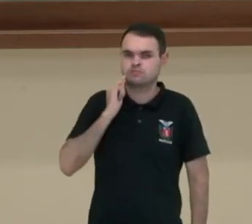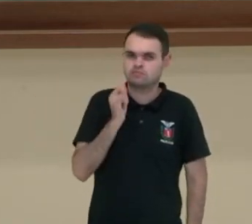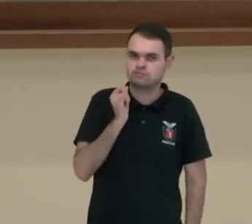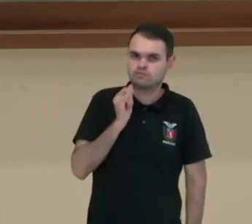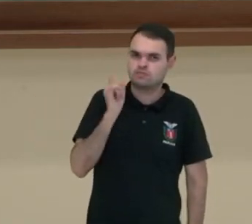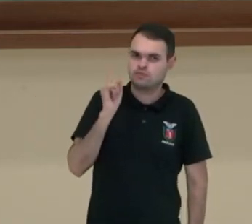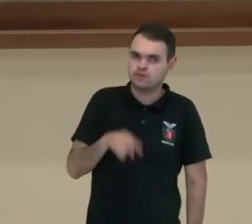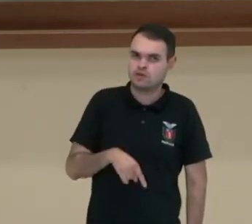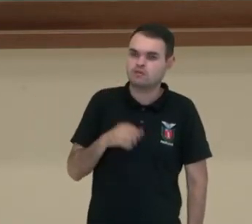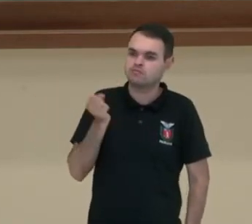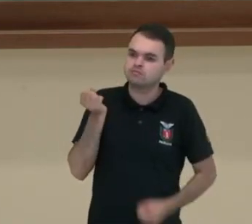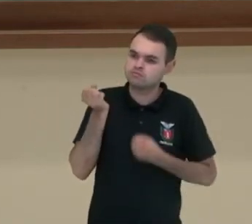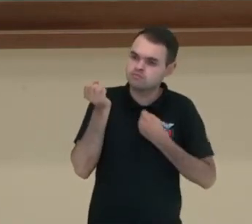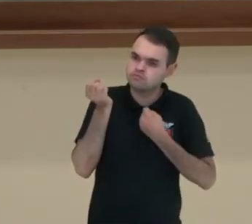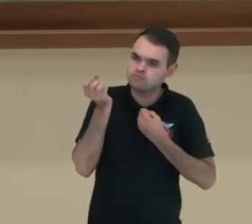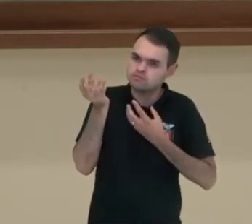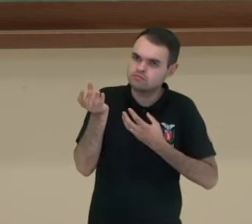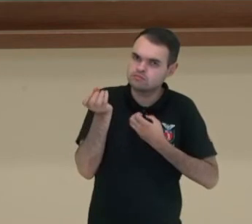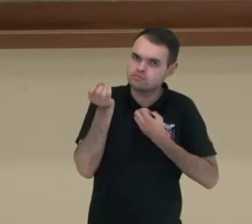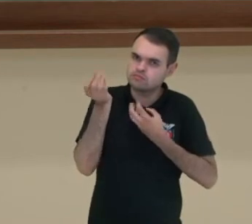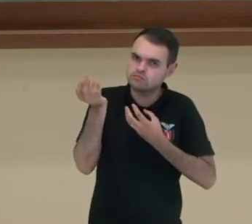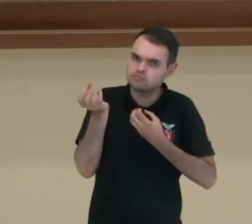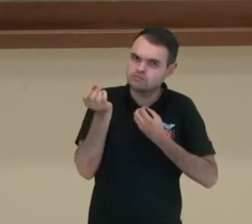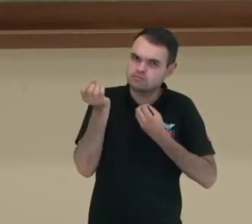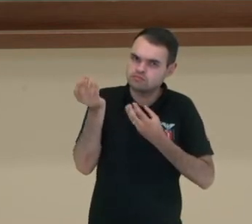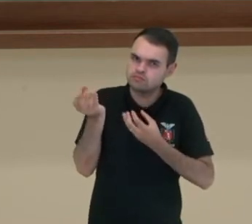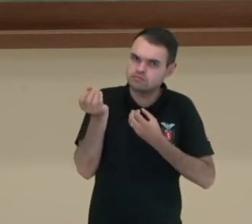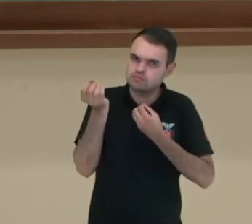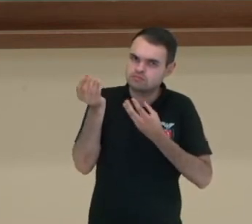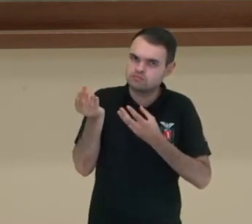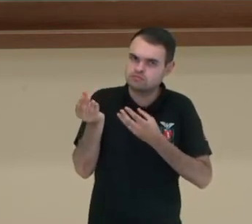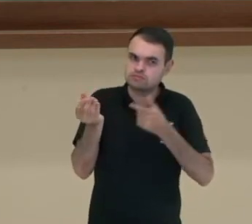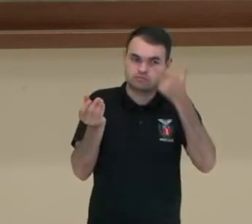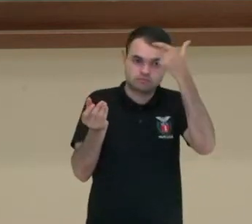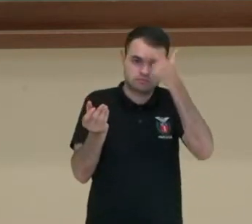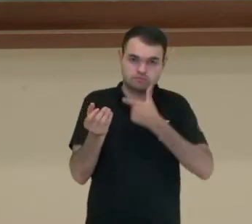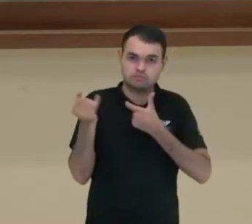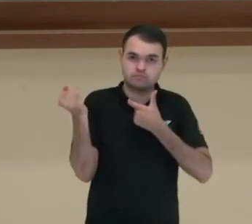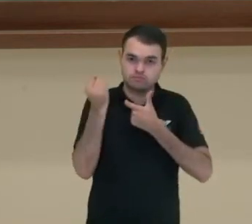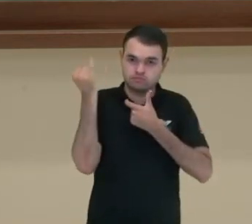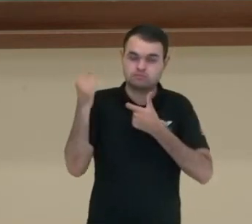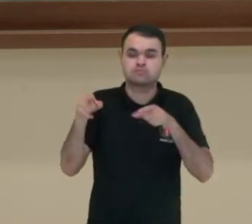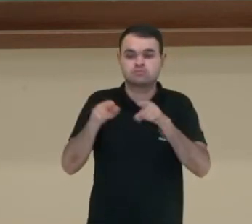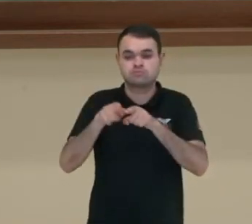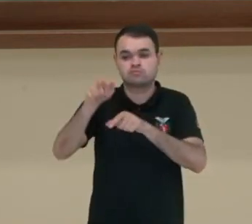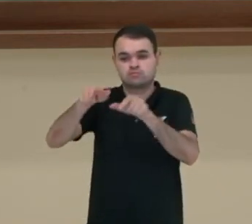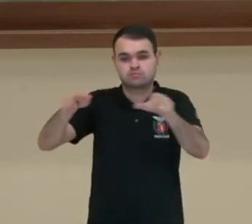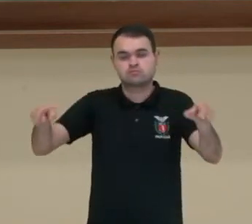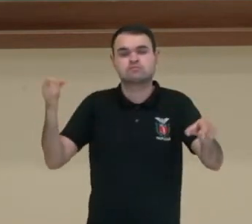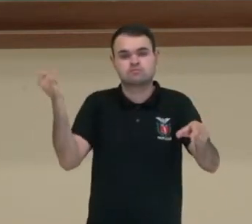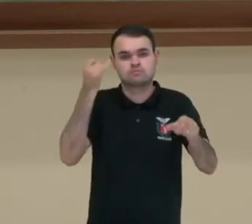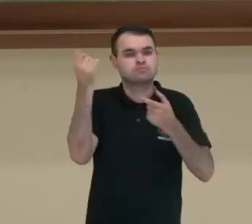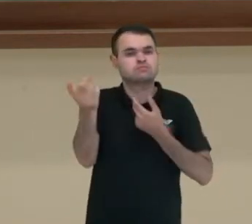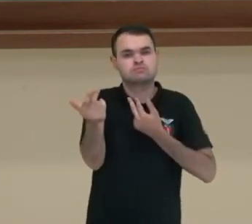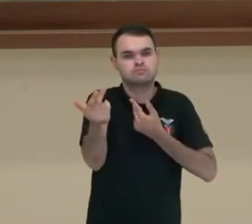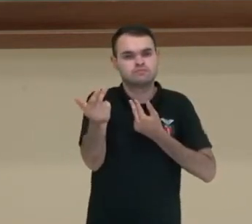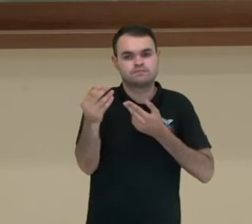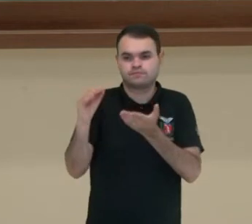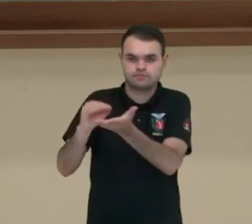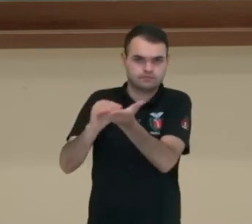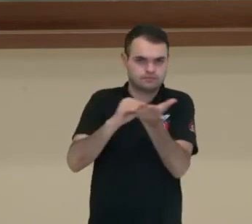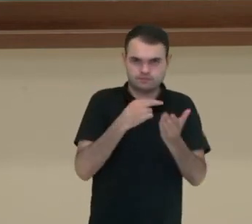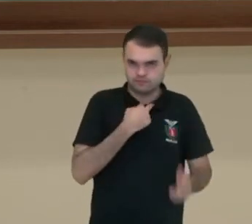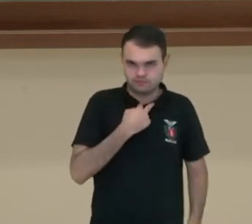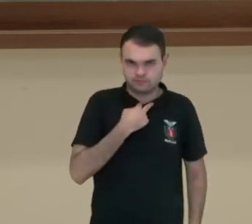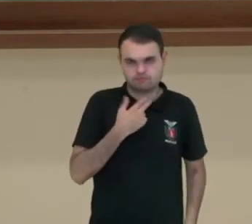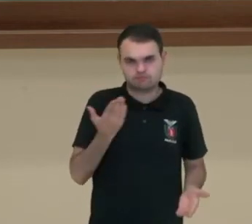tipicamente narrativo, né? Então o narrador, ele é tão importante quanto os possíveis personagens, que não podem também faltar, né? Claro,